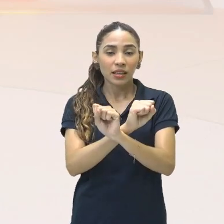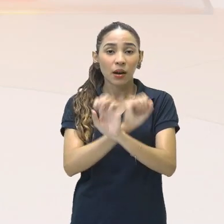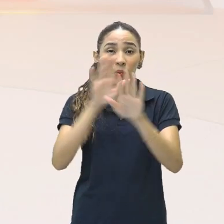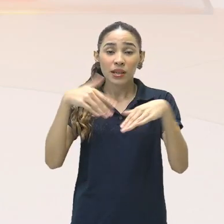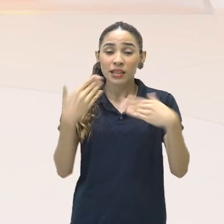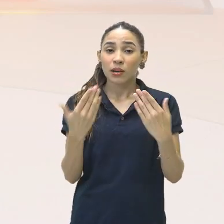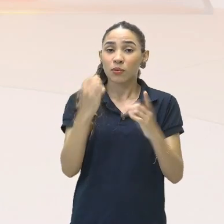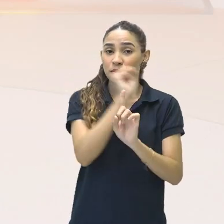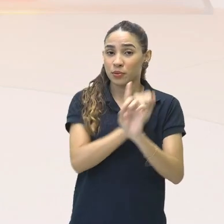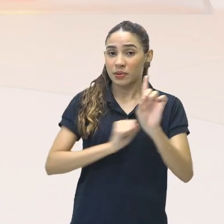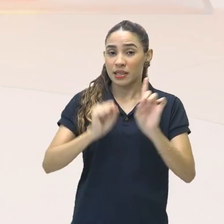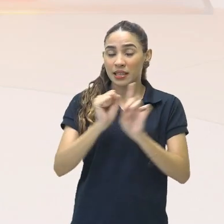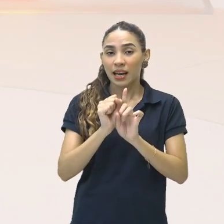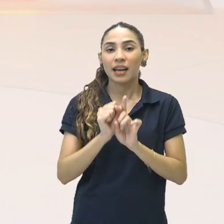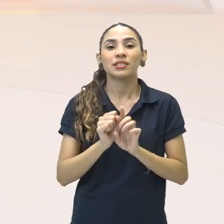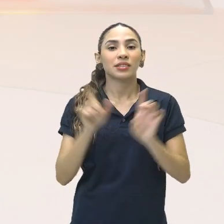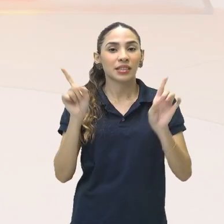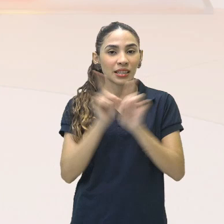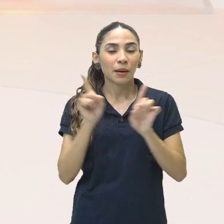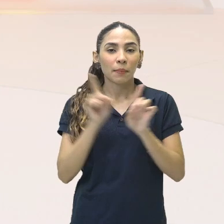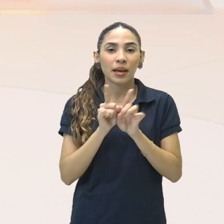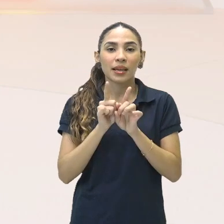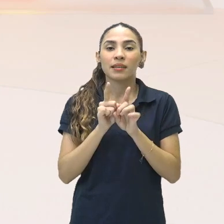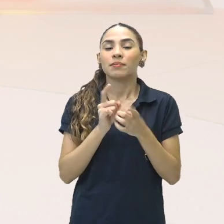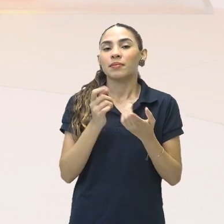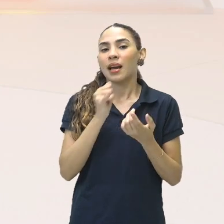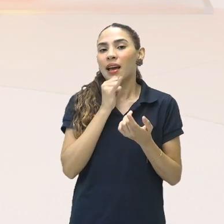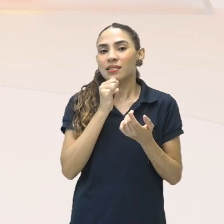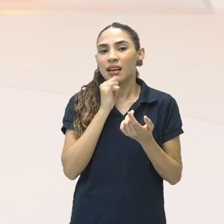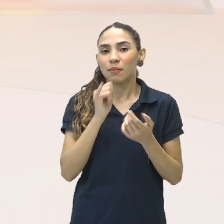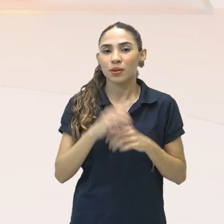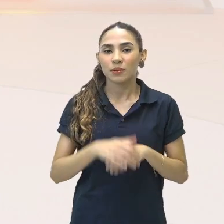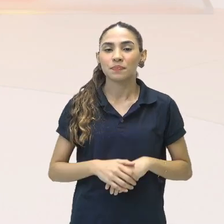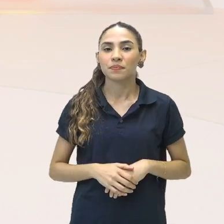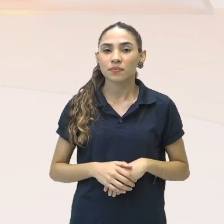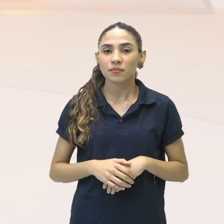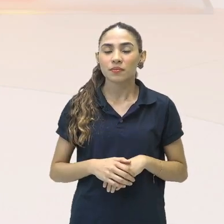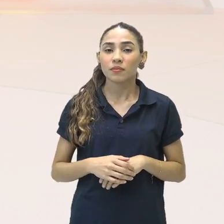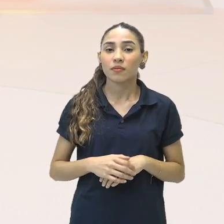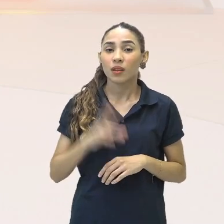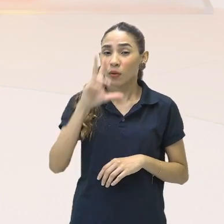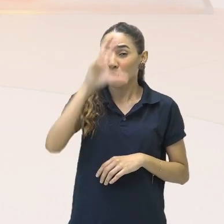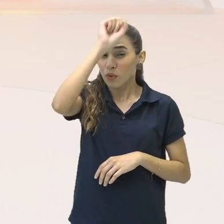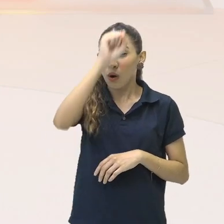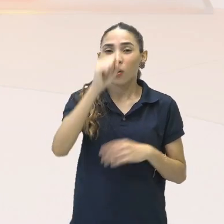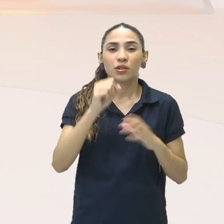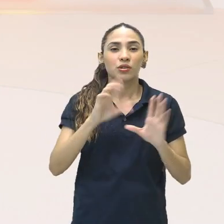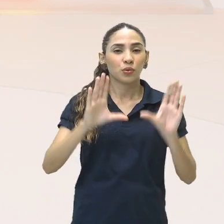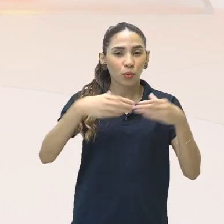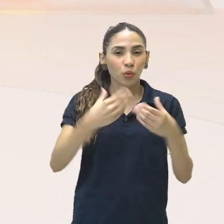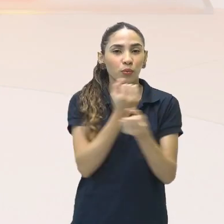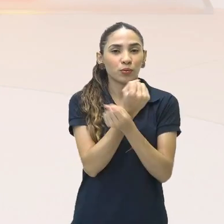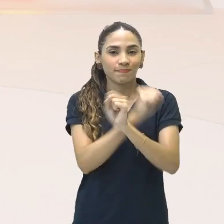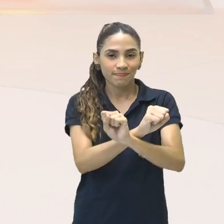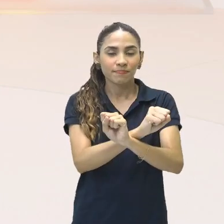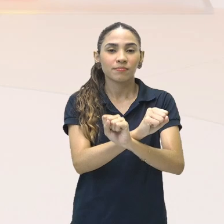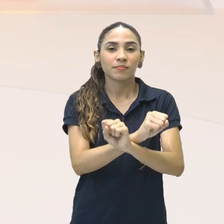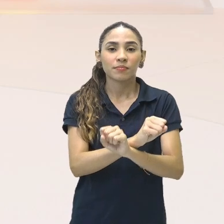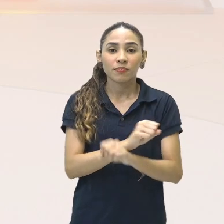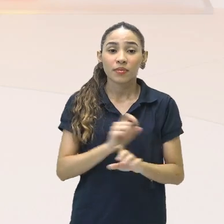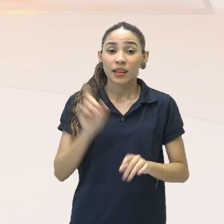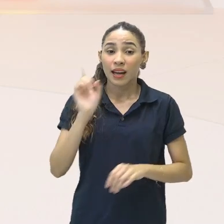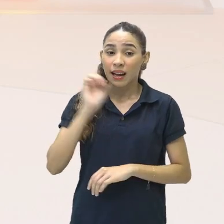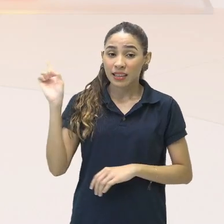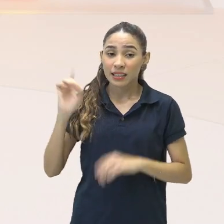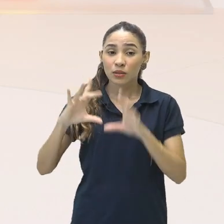essa sociedade, ela está envolta, né, justamente com a presença desses negros escravizados. E